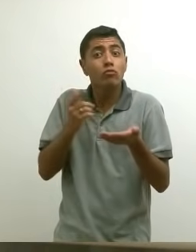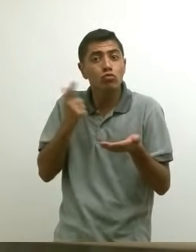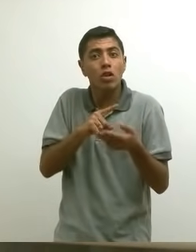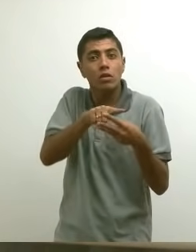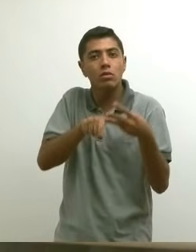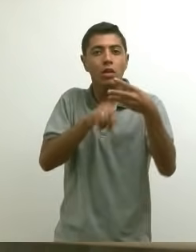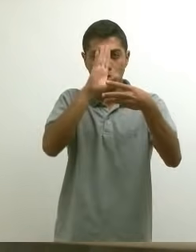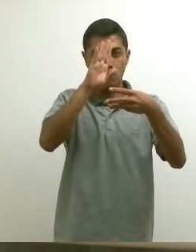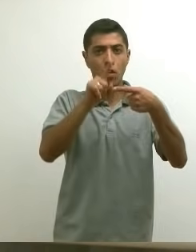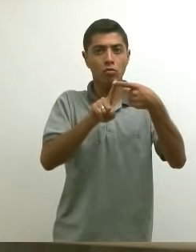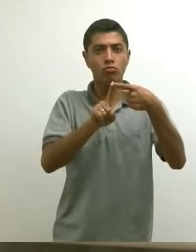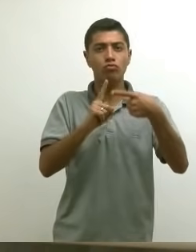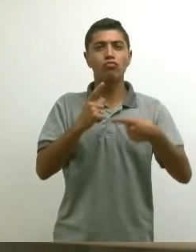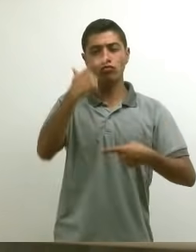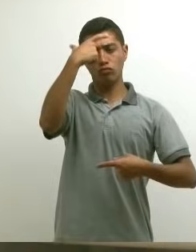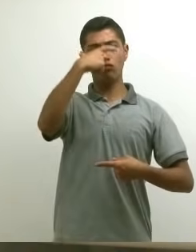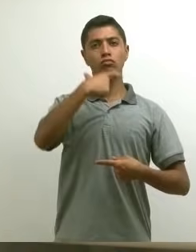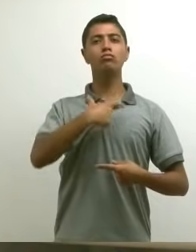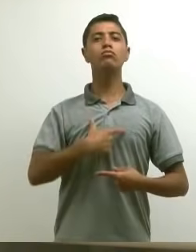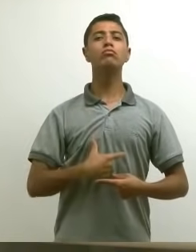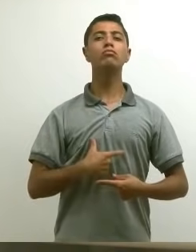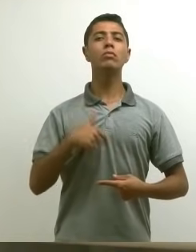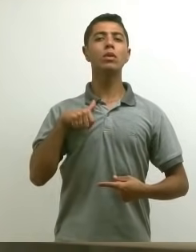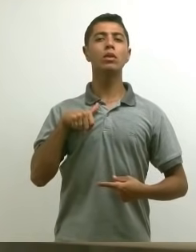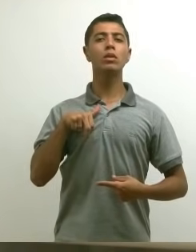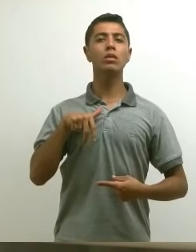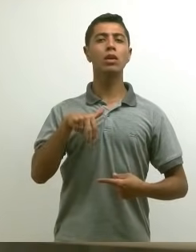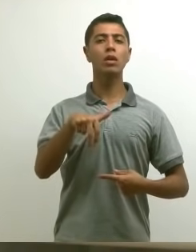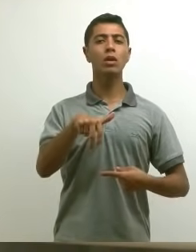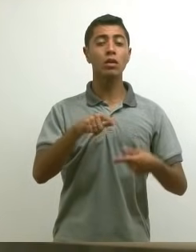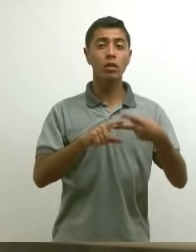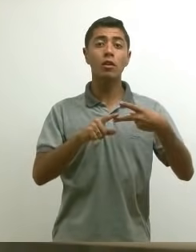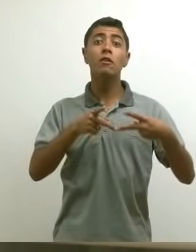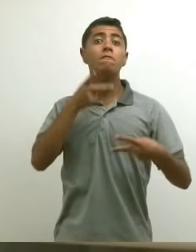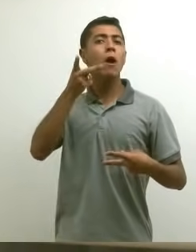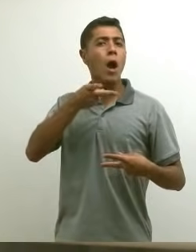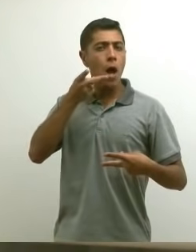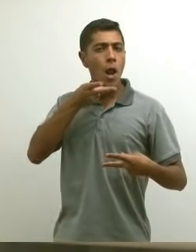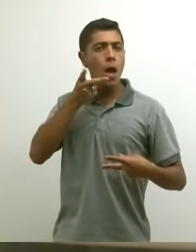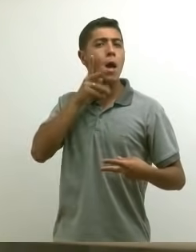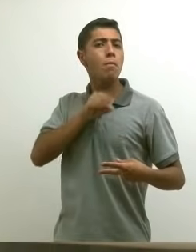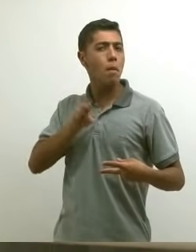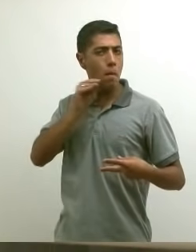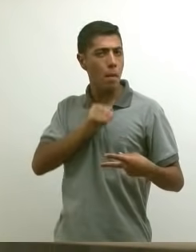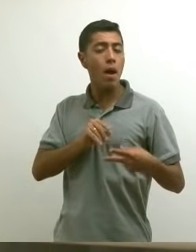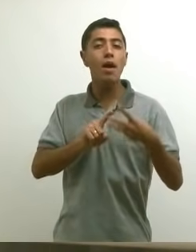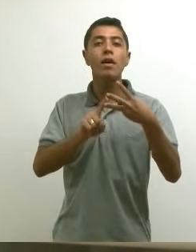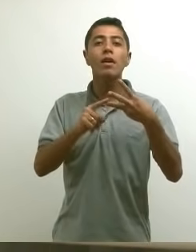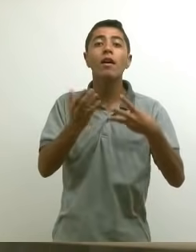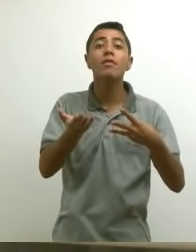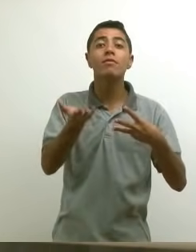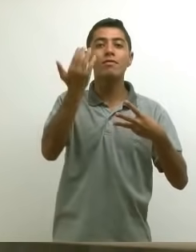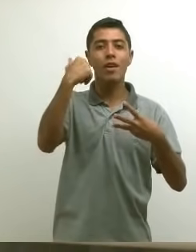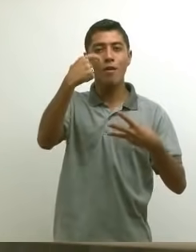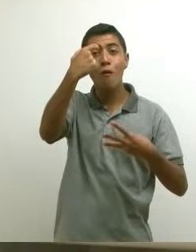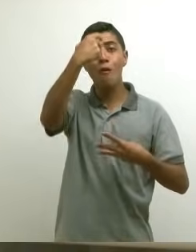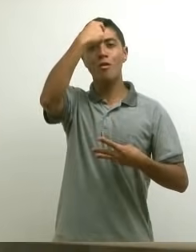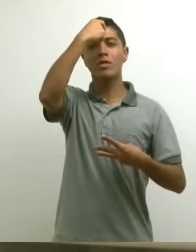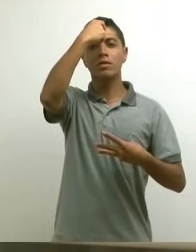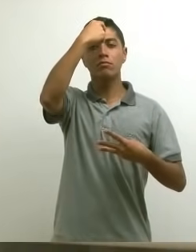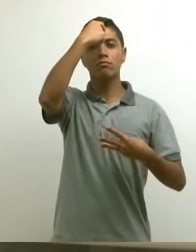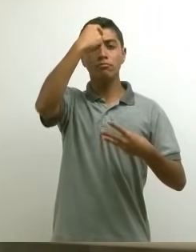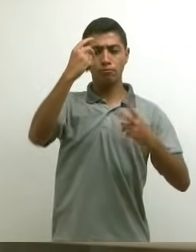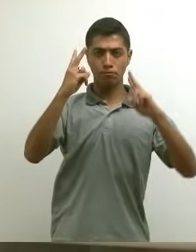a fala complexa e auto consciência no sentido de se chamar eu toda vez que um homo sapiens